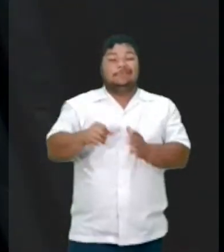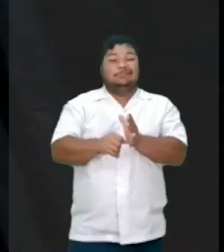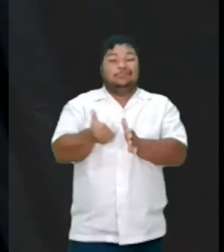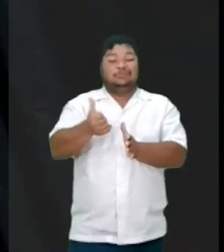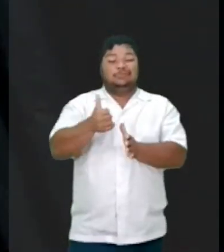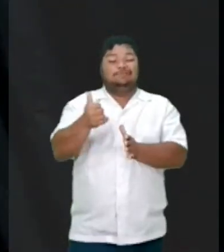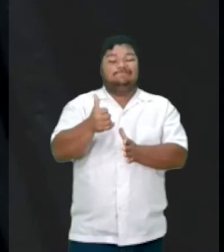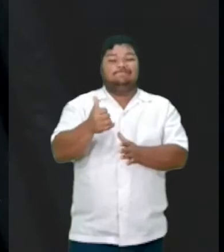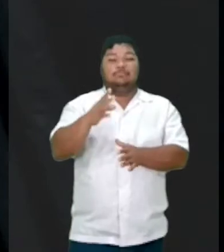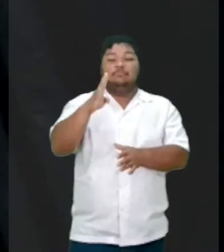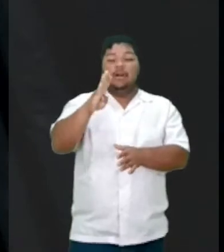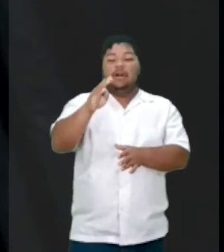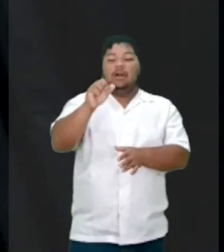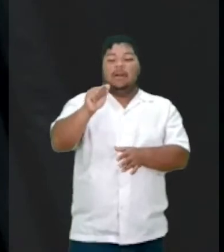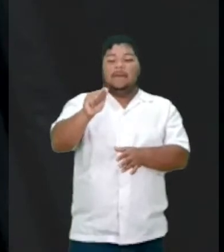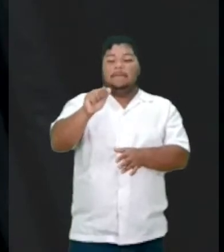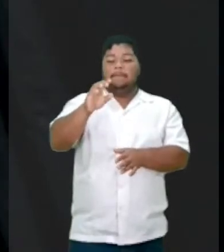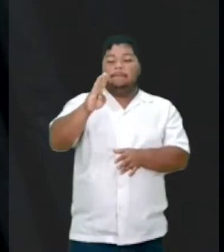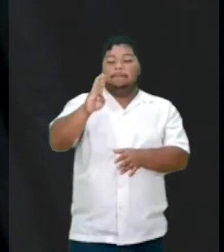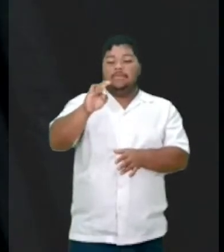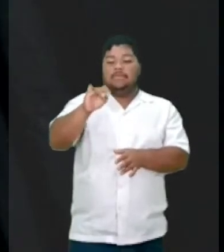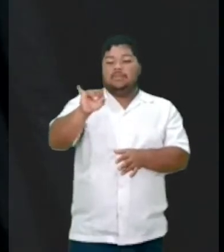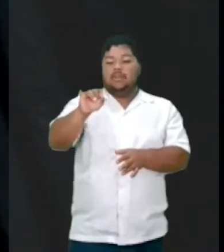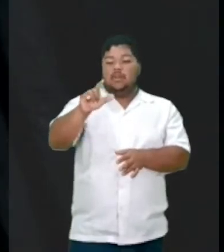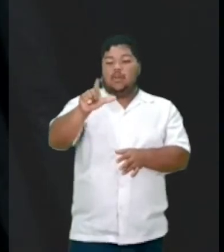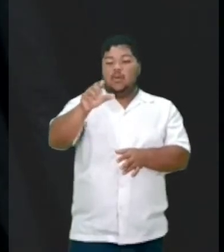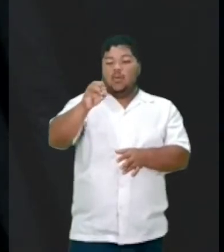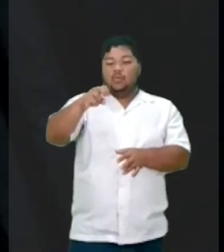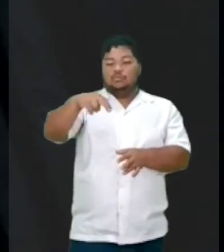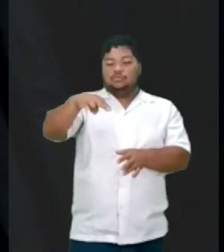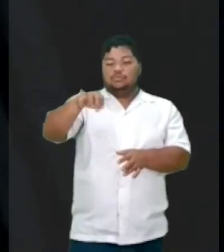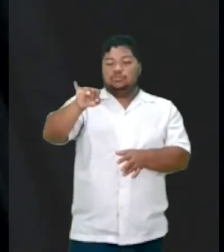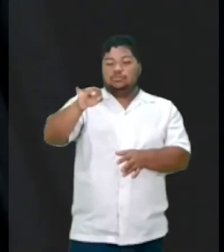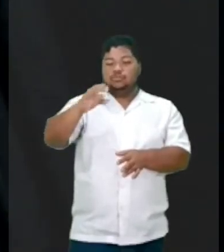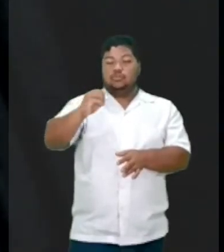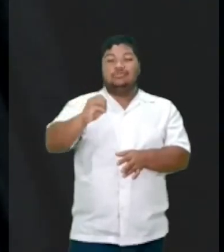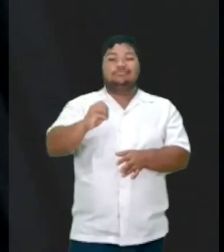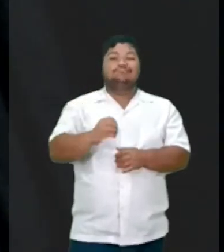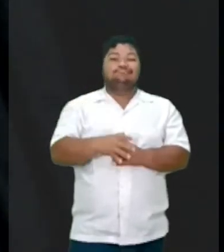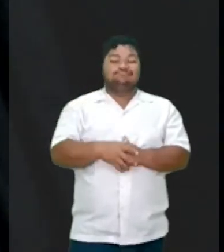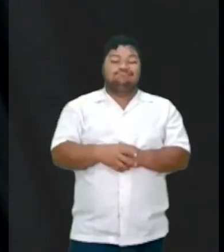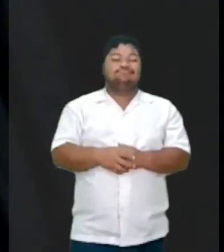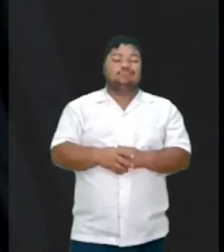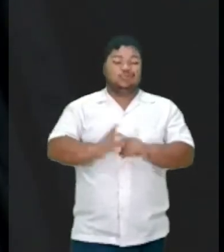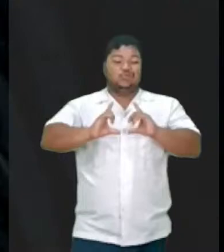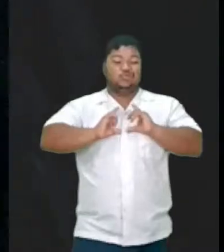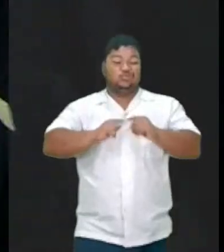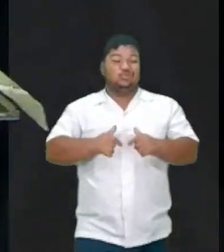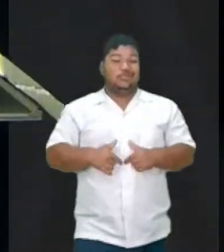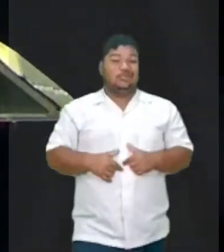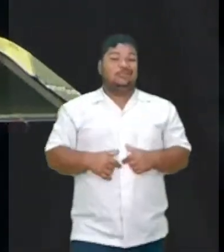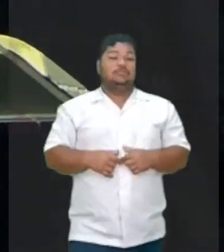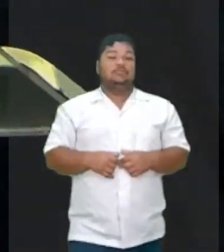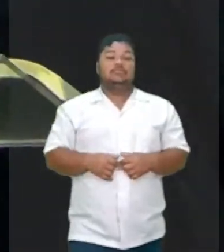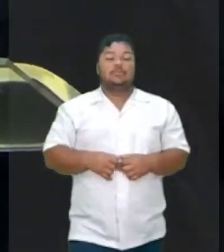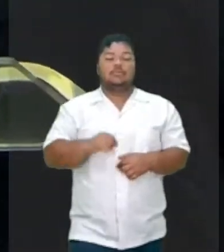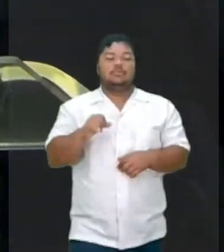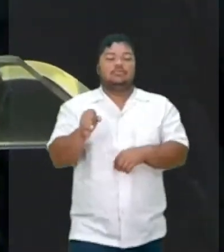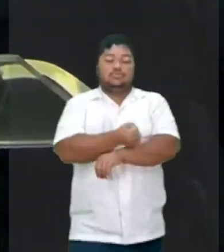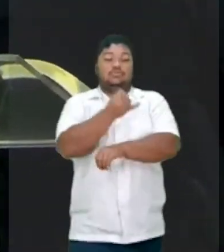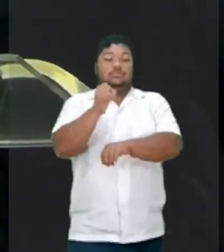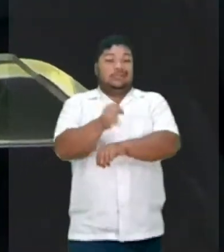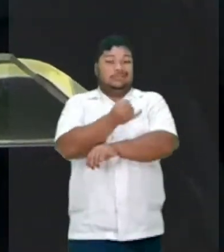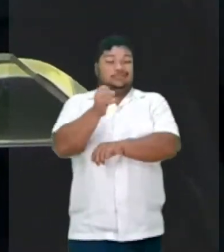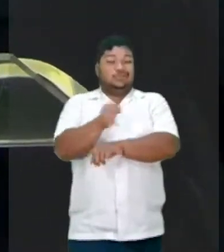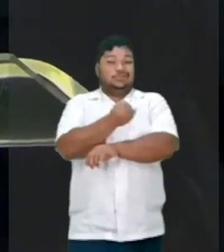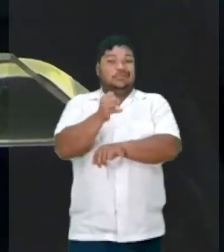babilônios sobre Judá em 606 a.C. A segunda invasão dos babilônios sobre